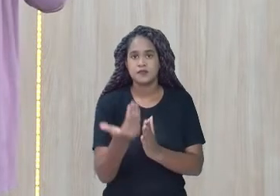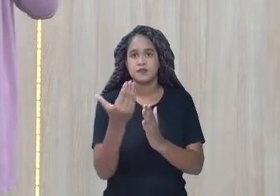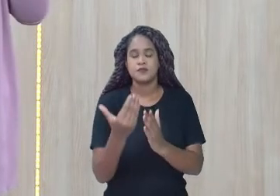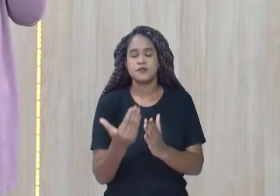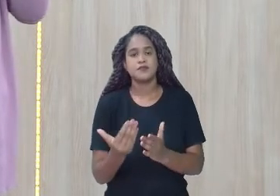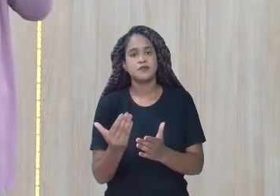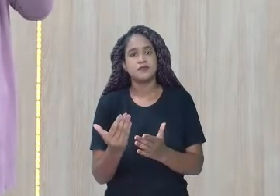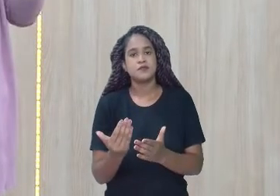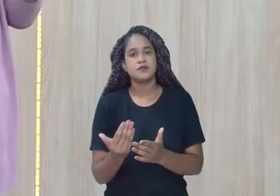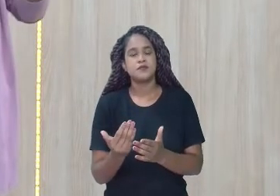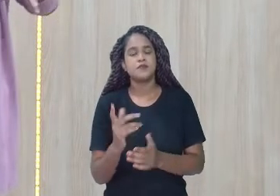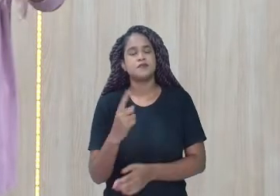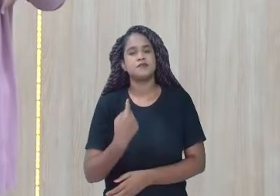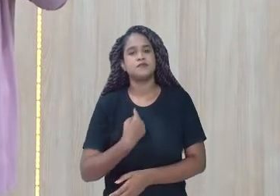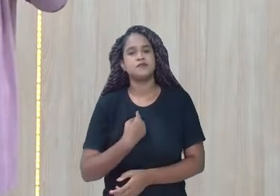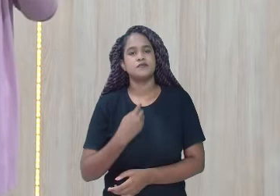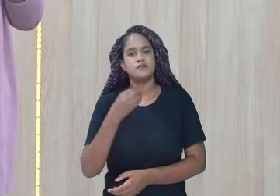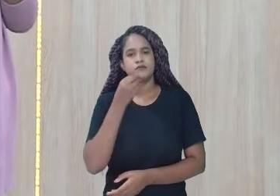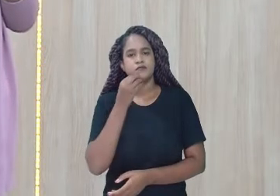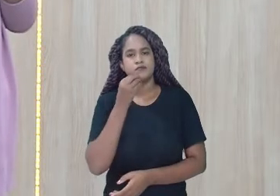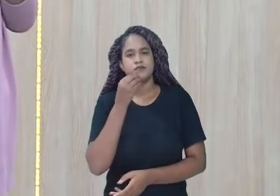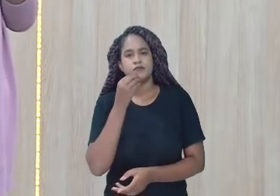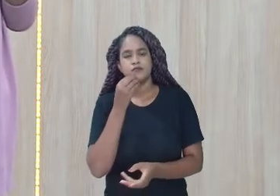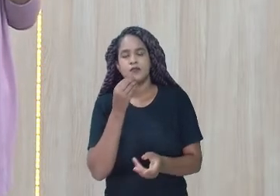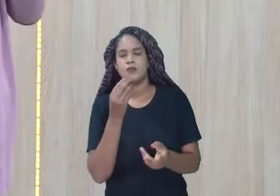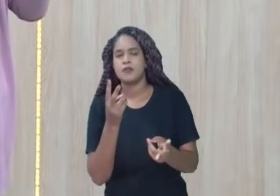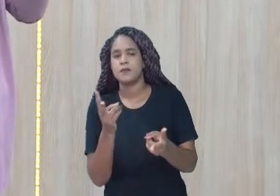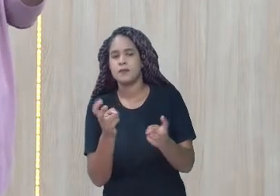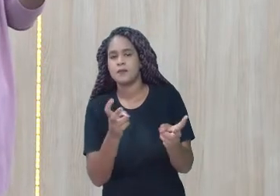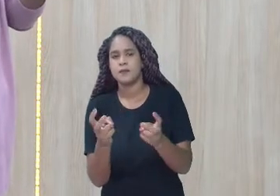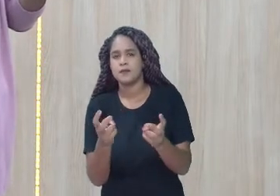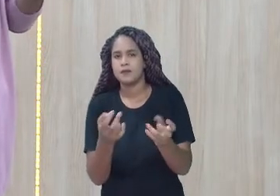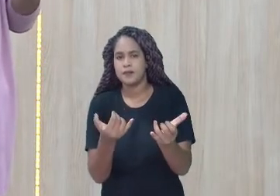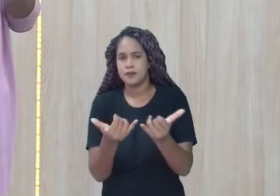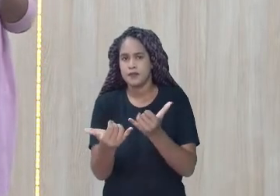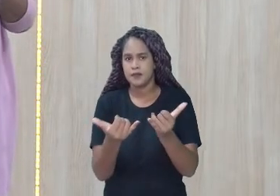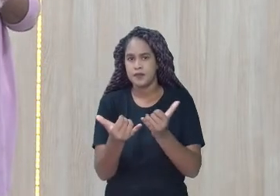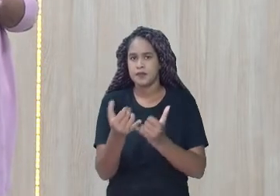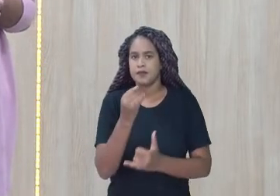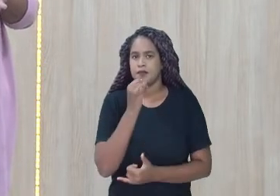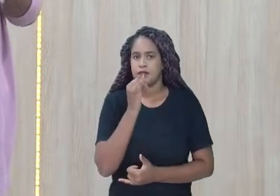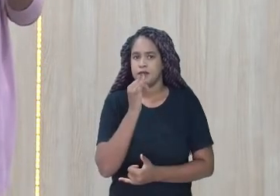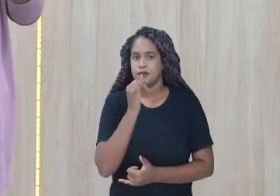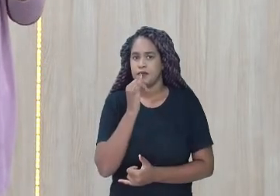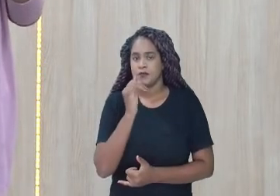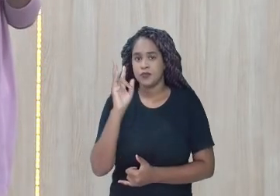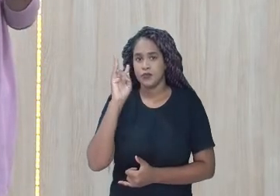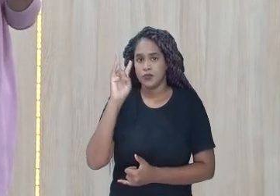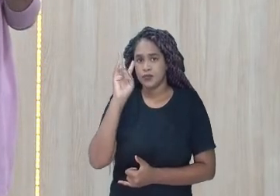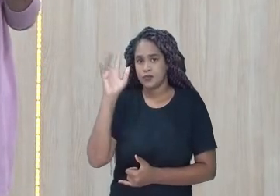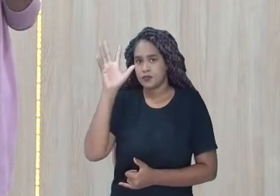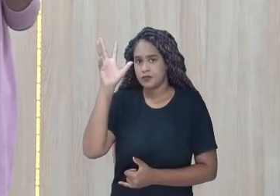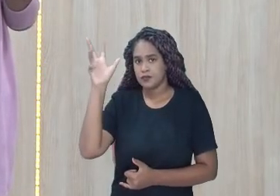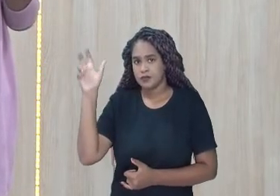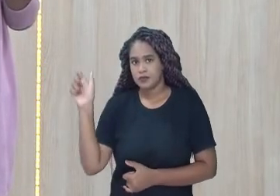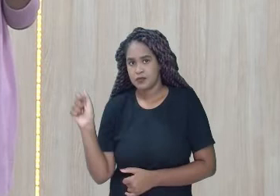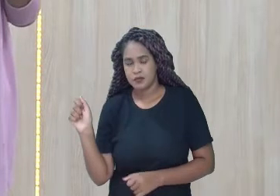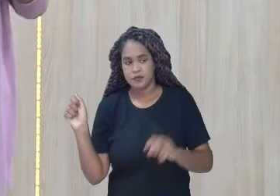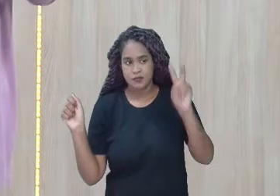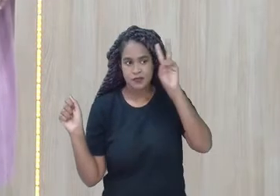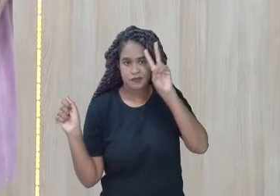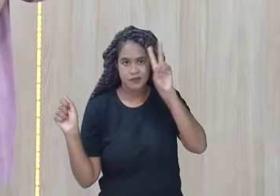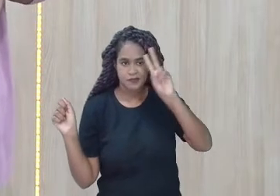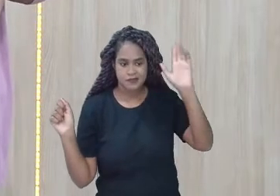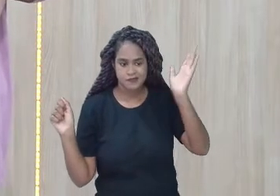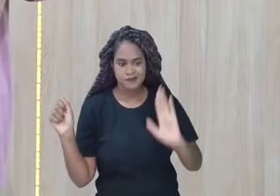perceber aqui as semelhanças com as fábulas africanas com relação às brasileiras, né? A gente também viu